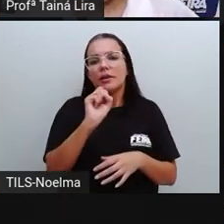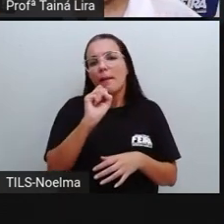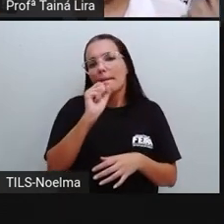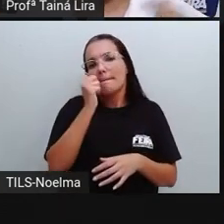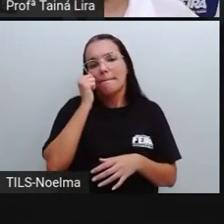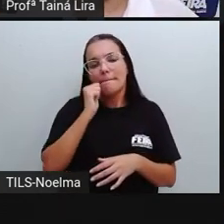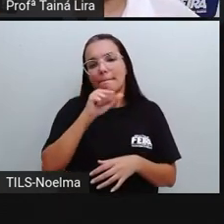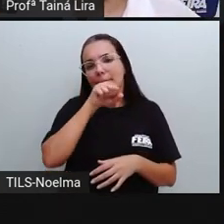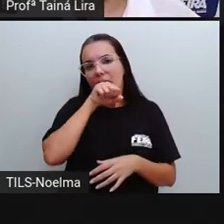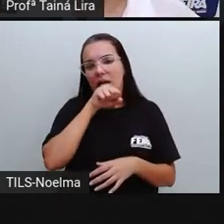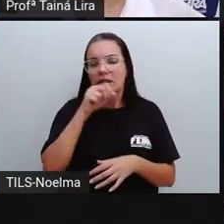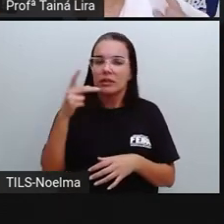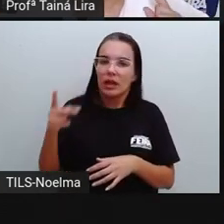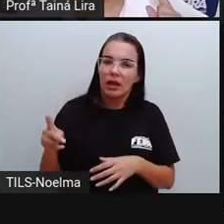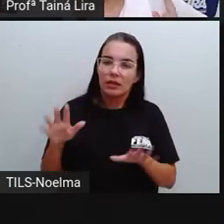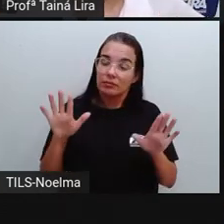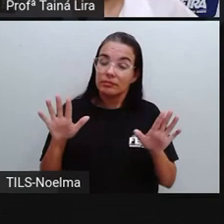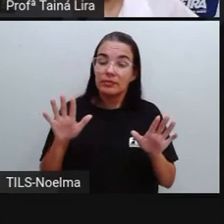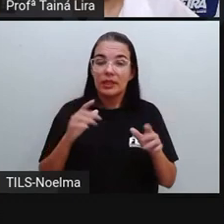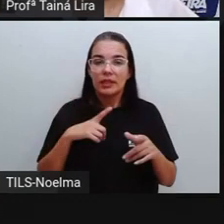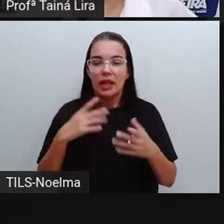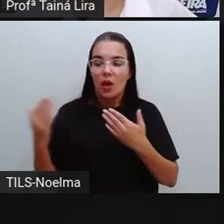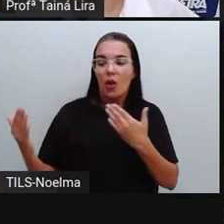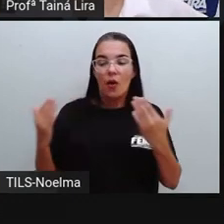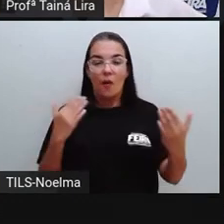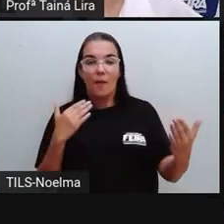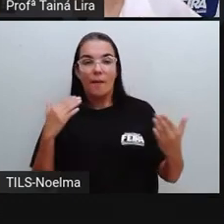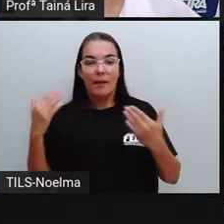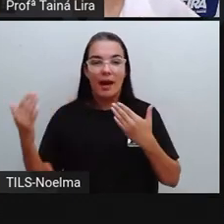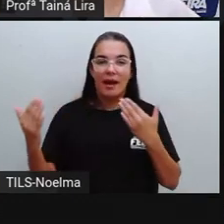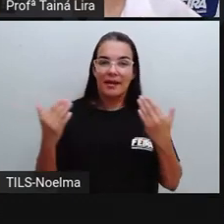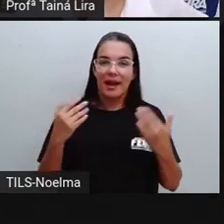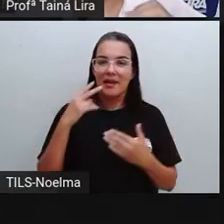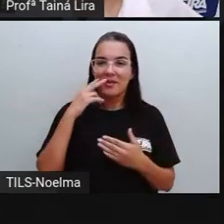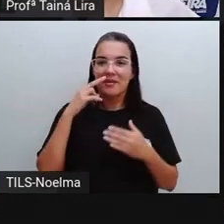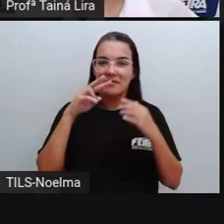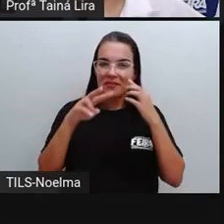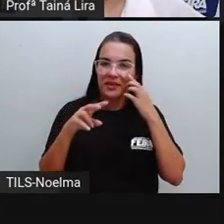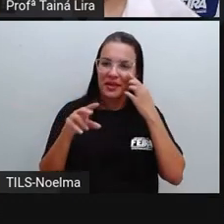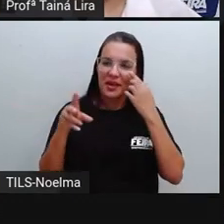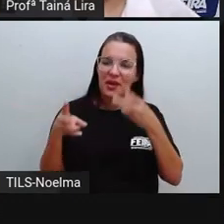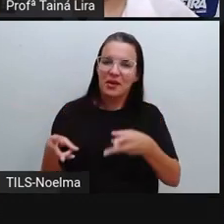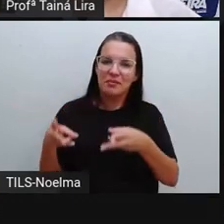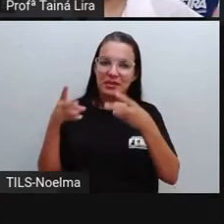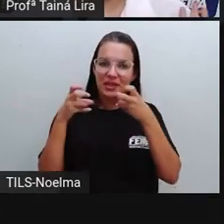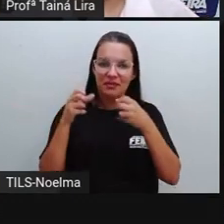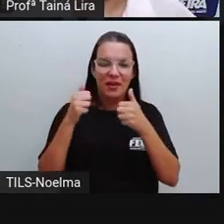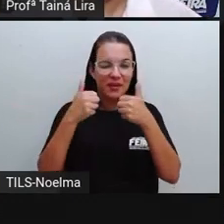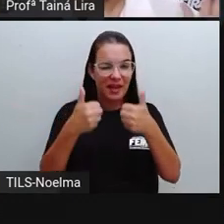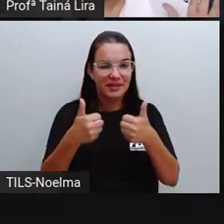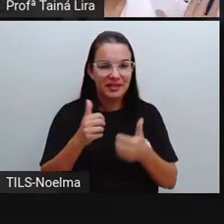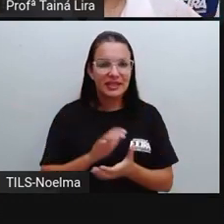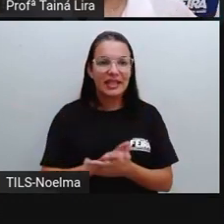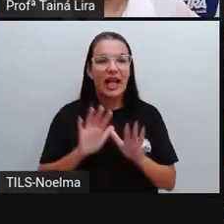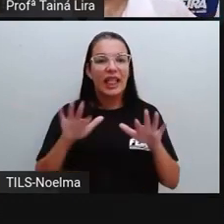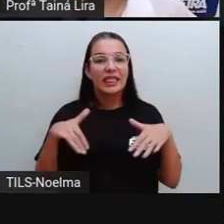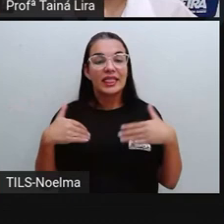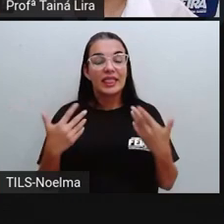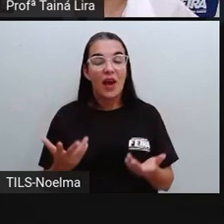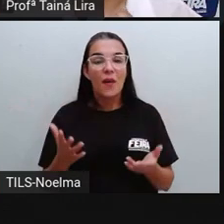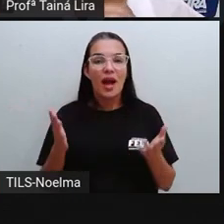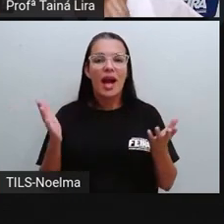para outro público-alvo? Então a gente consegue também observar essas questões, tá bom?